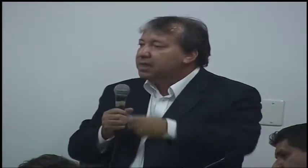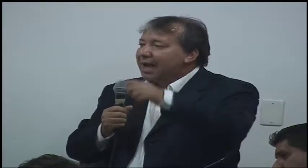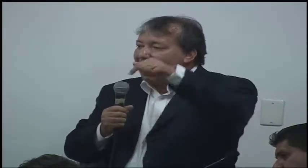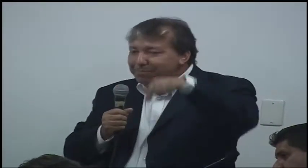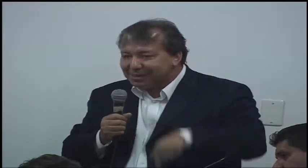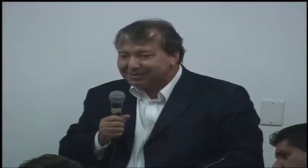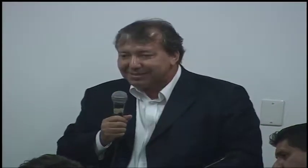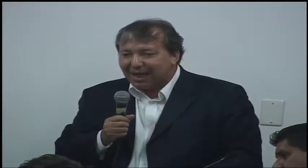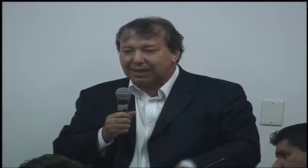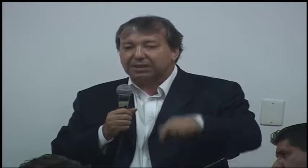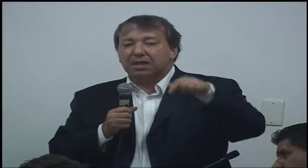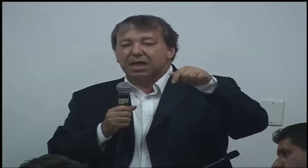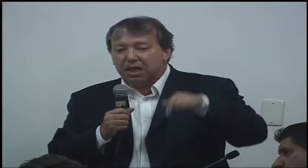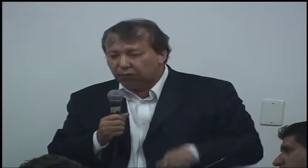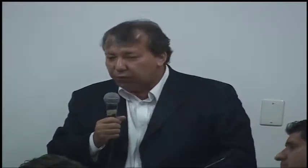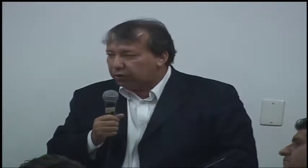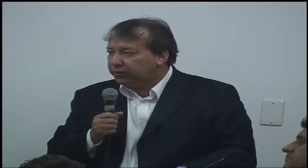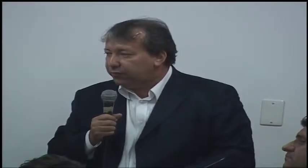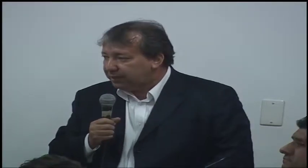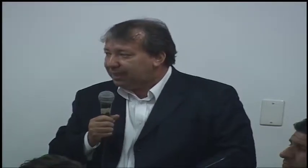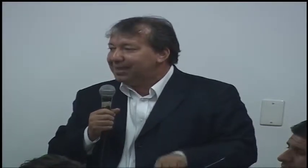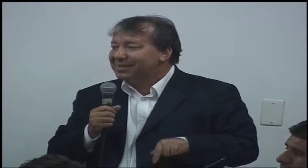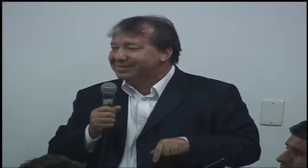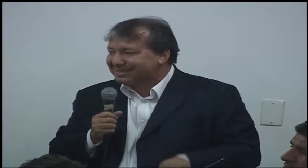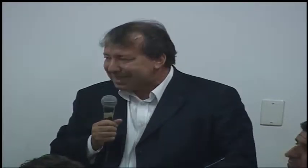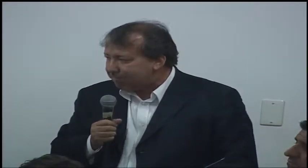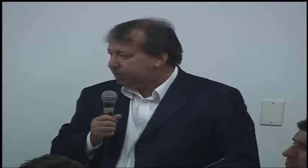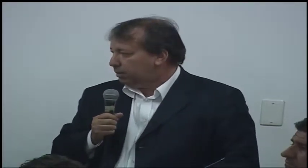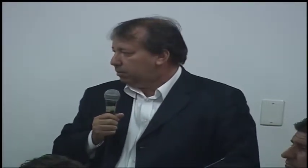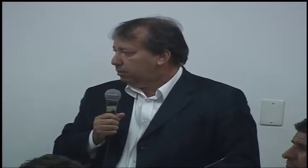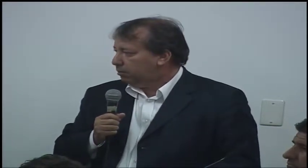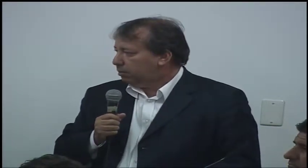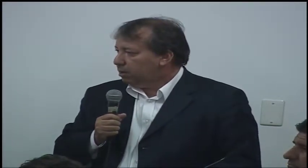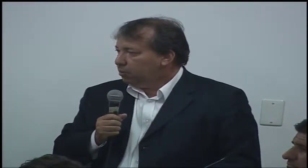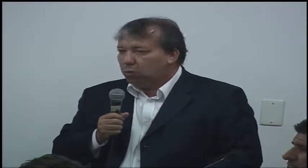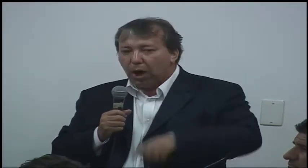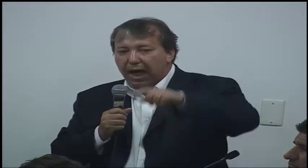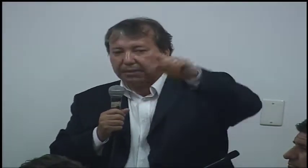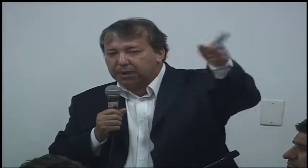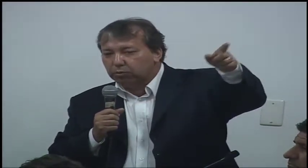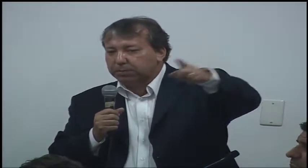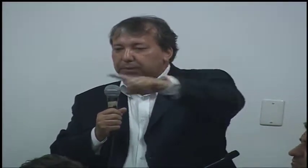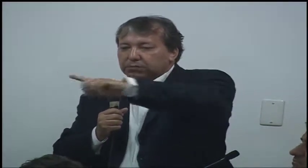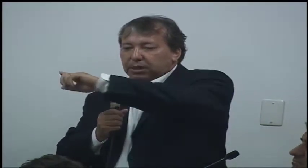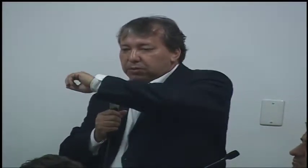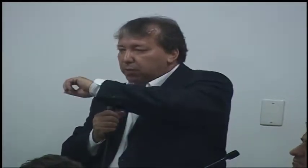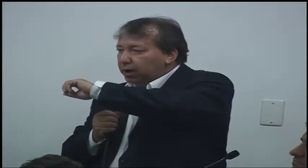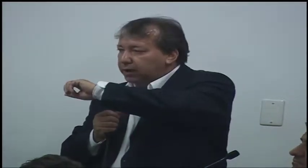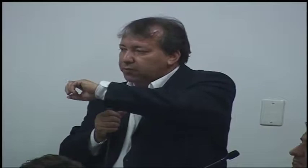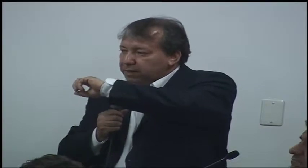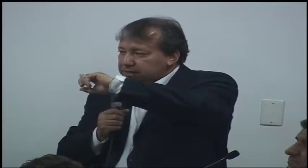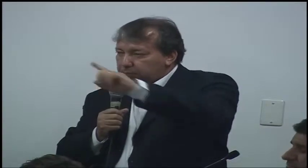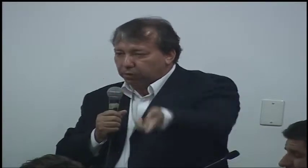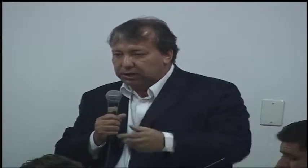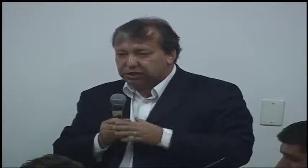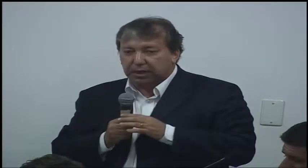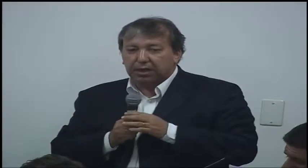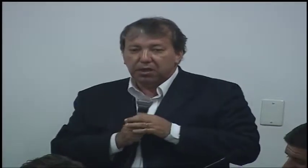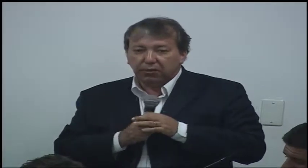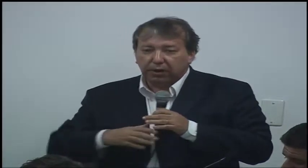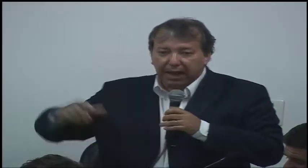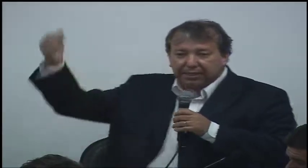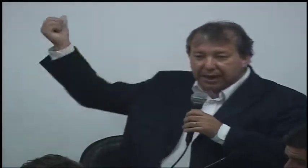vereador. A minha cidade, eu vou defender e sempre. No ARI, minha luta para não ter ido embora, com uma questão